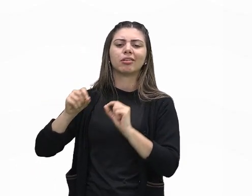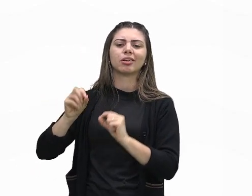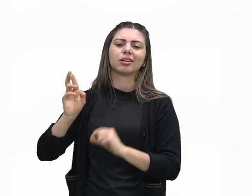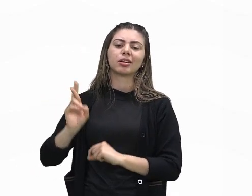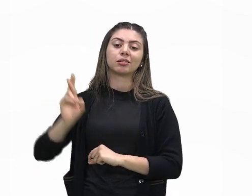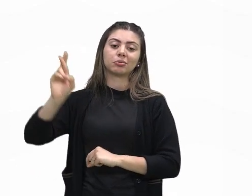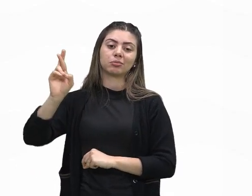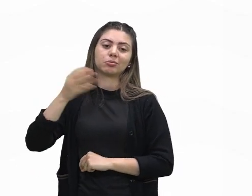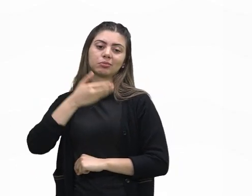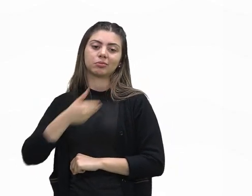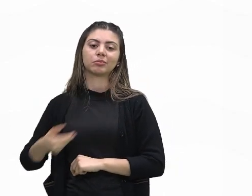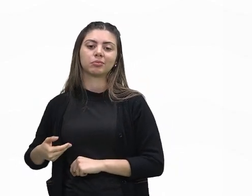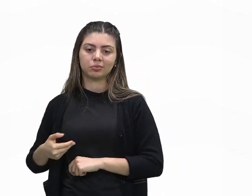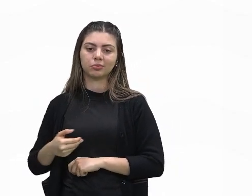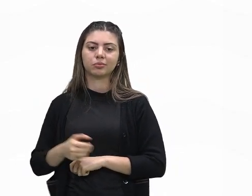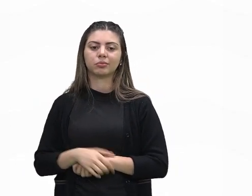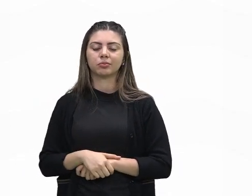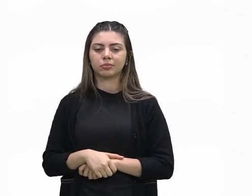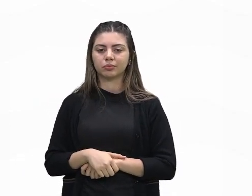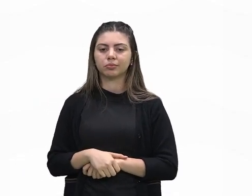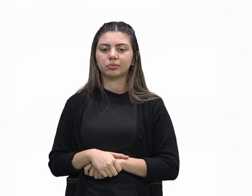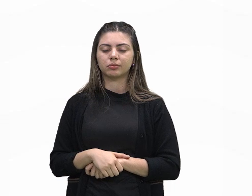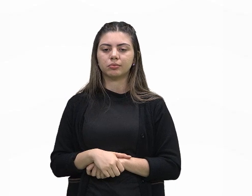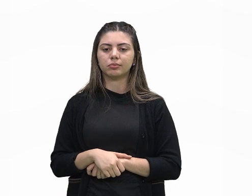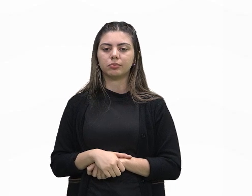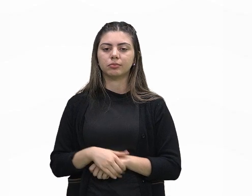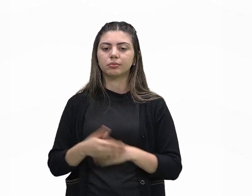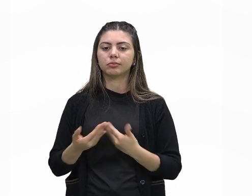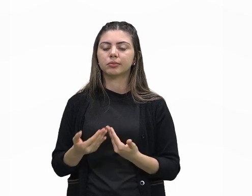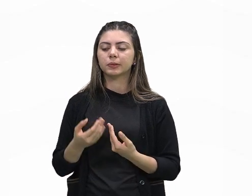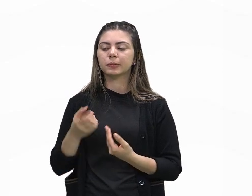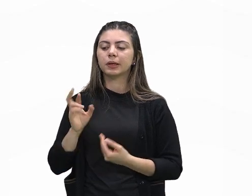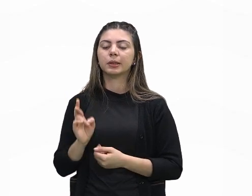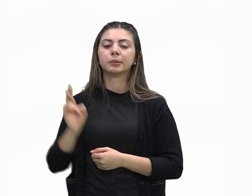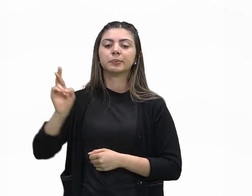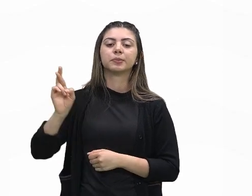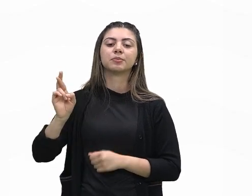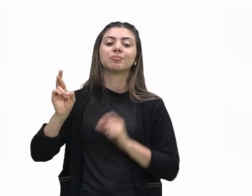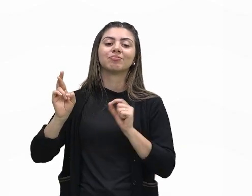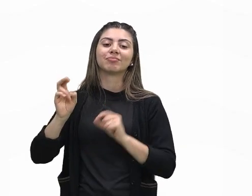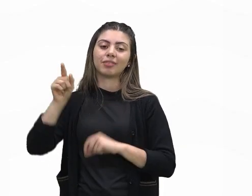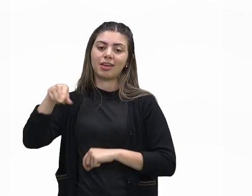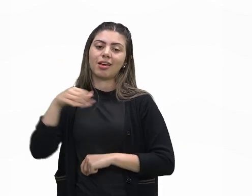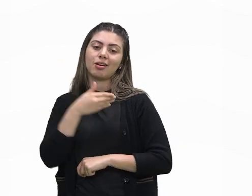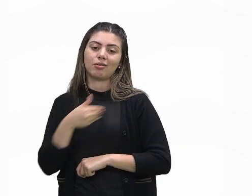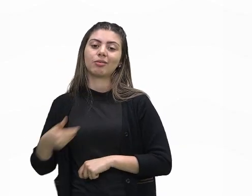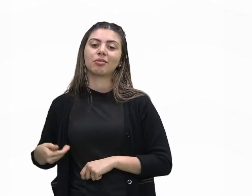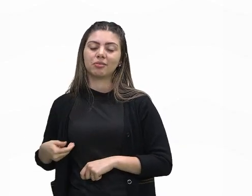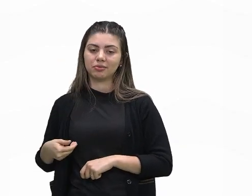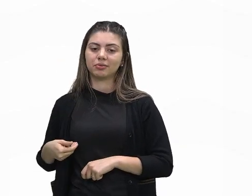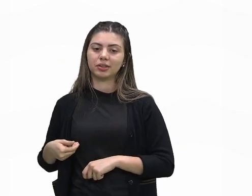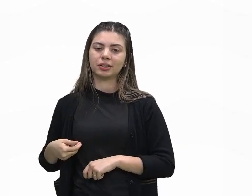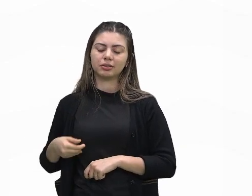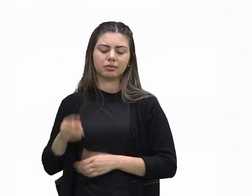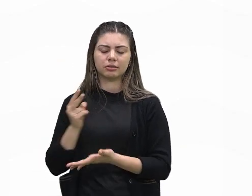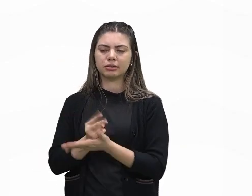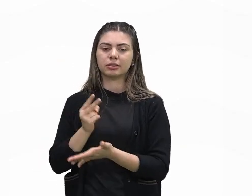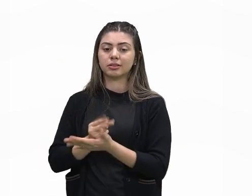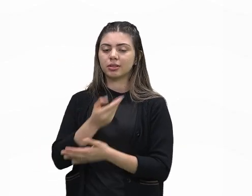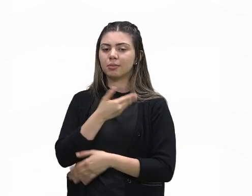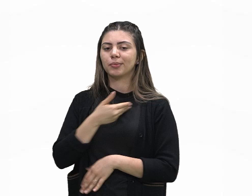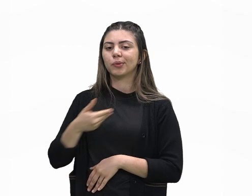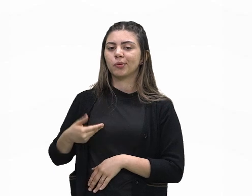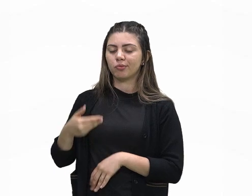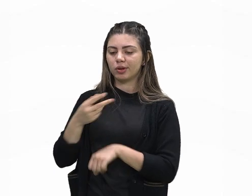no coletivo, né? E quem administra isso é o Estado. Sempre o Estado está por